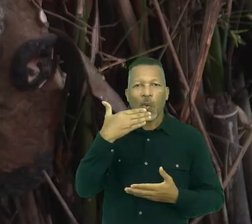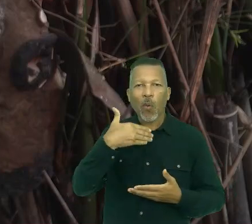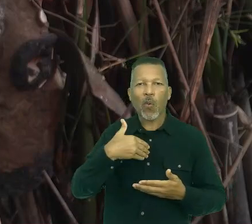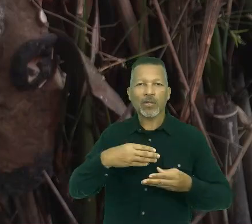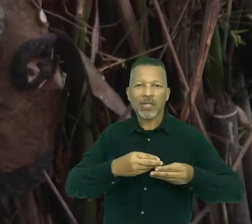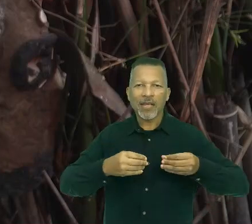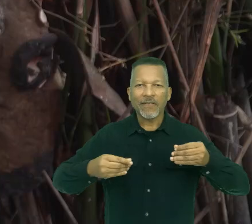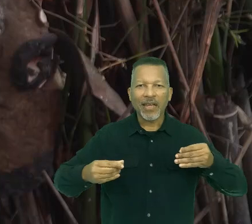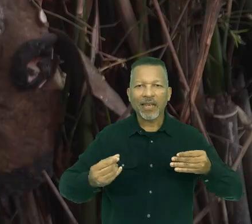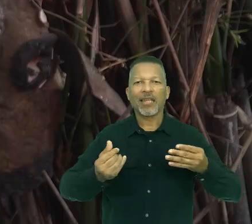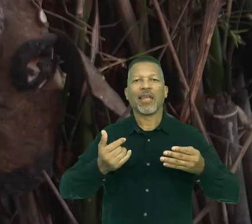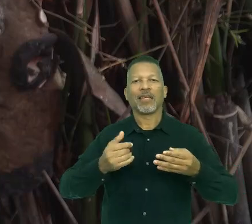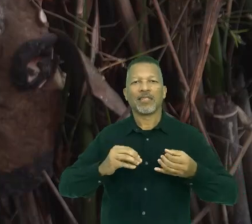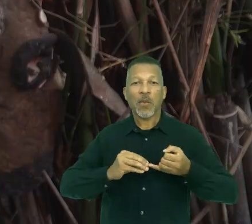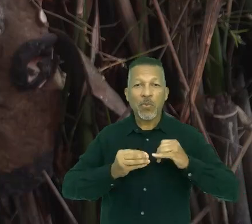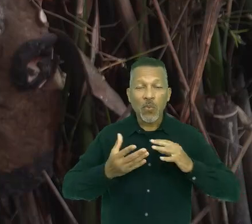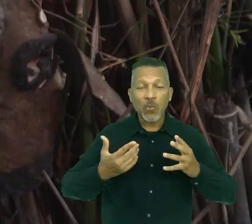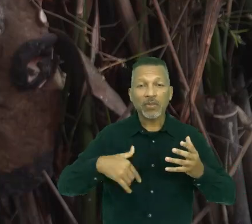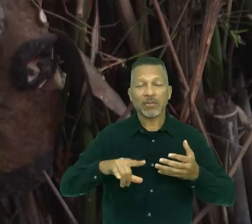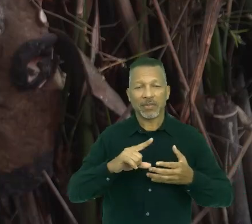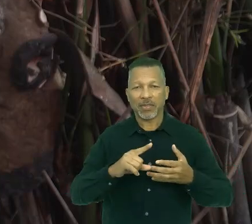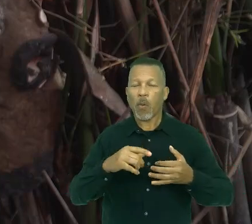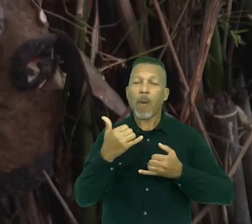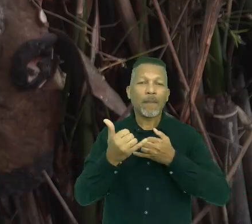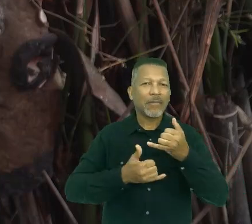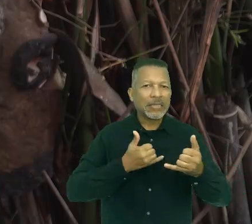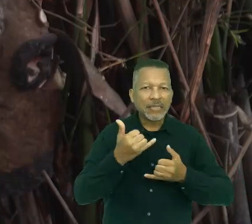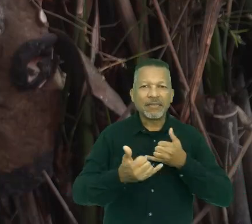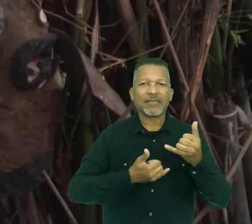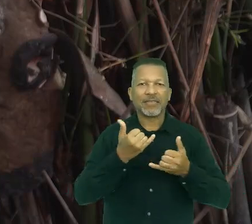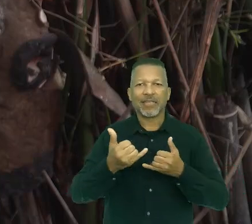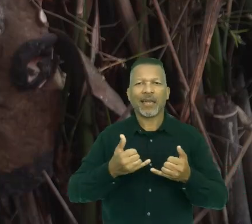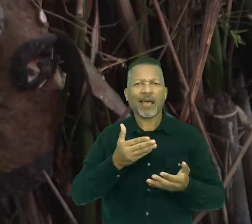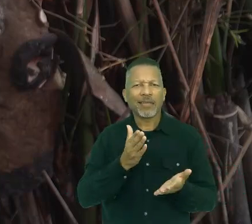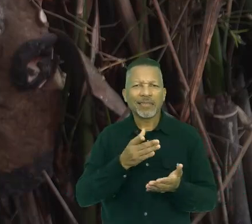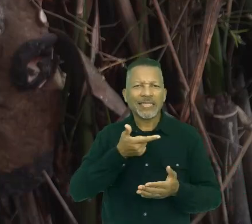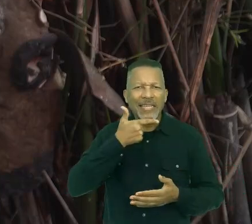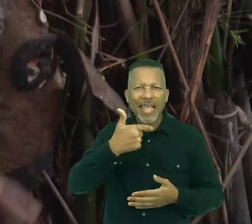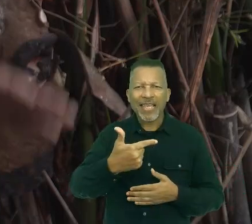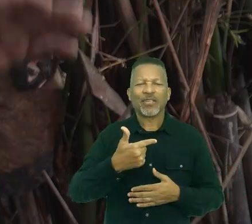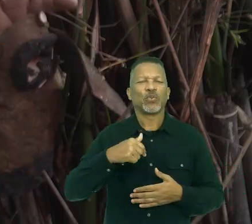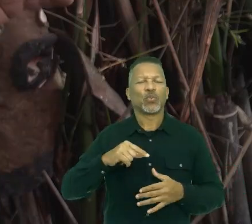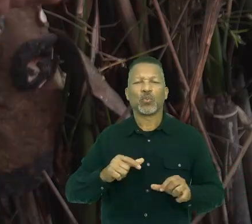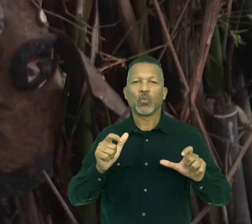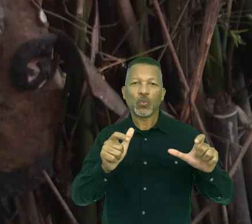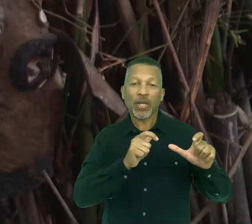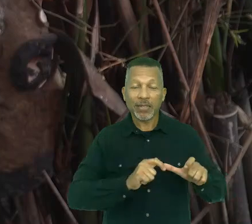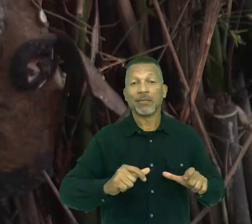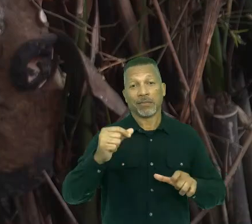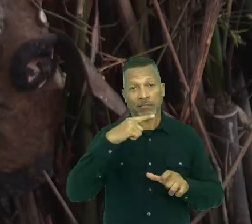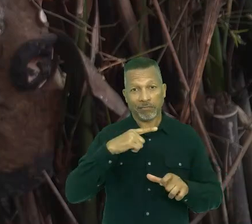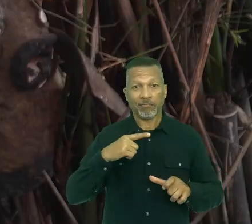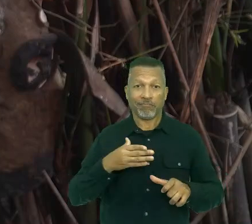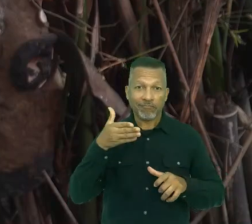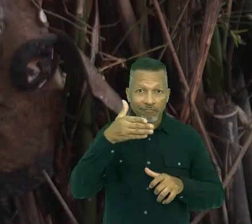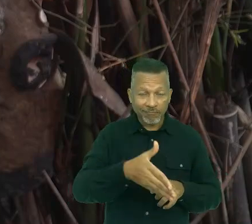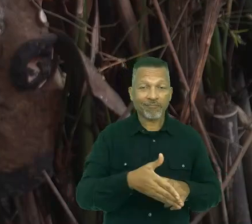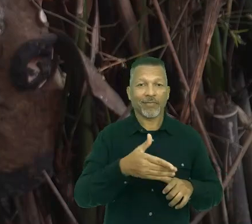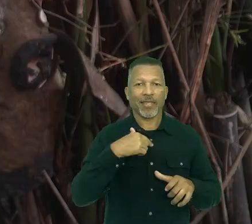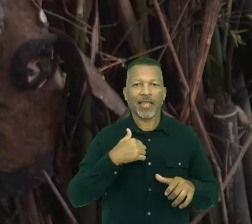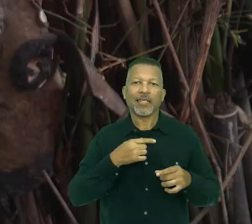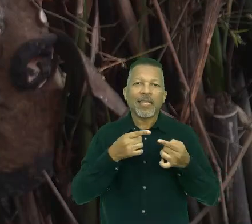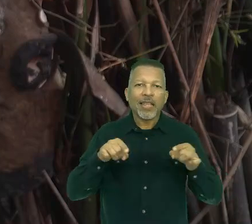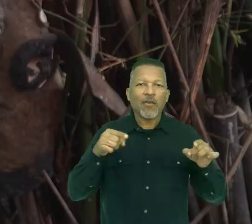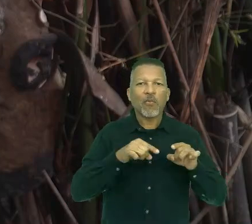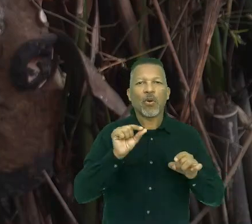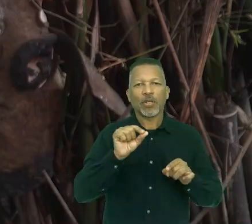de amendoim. Então a brincadeira, queijo, todo canto que você chegava, eles já estavam esperando a gente. Aí cantava